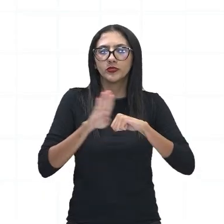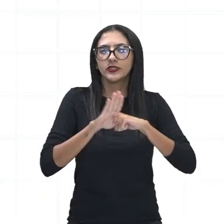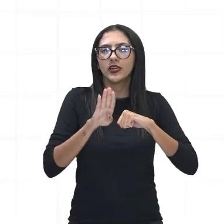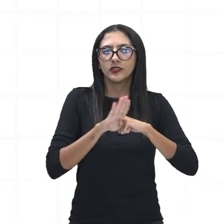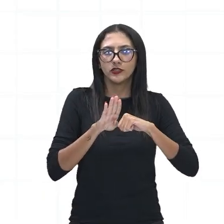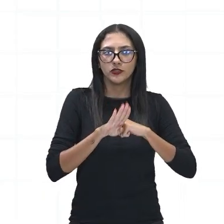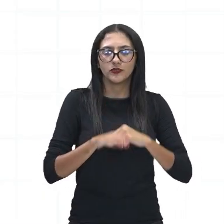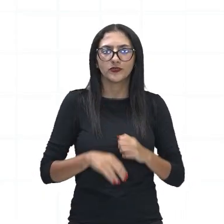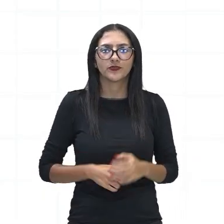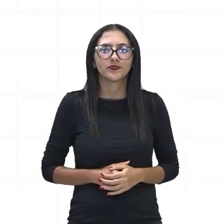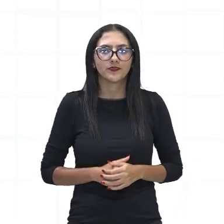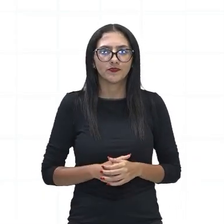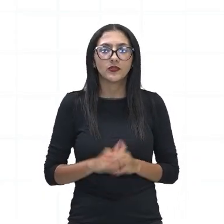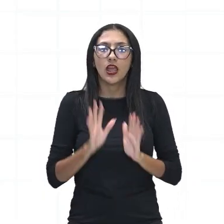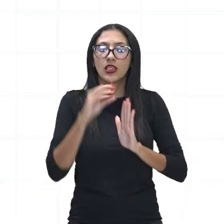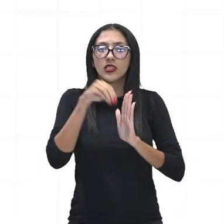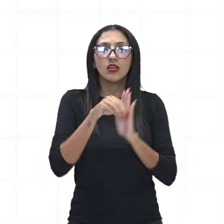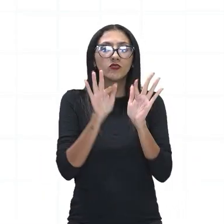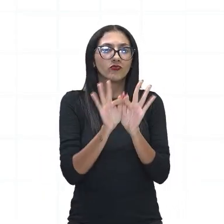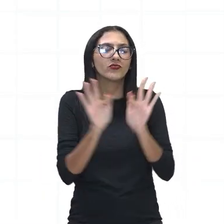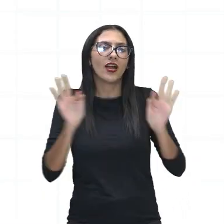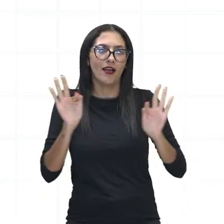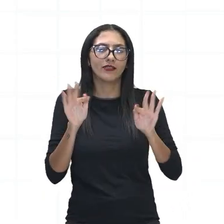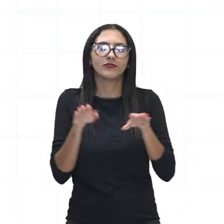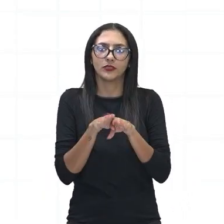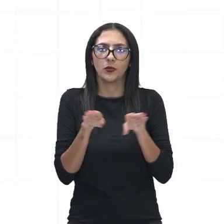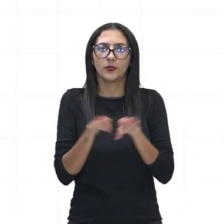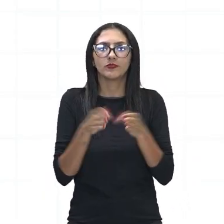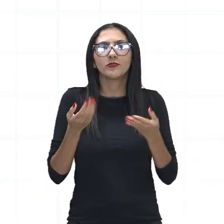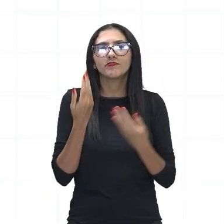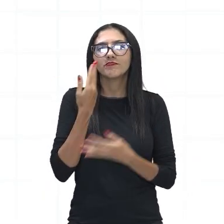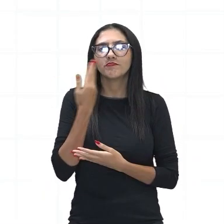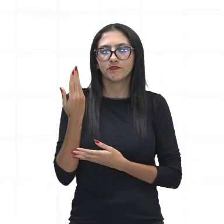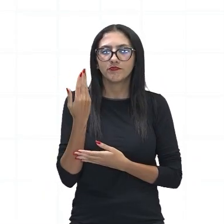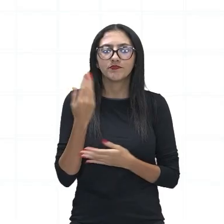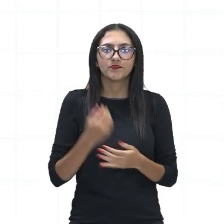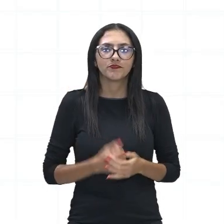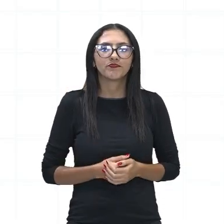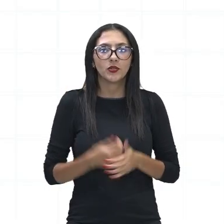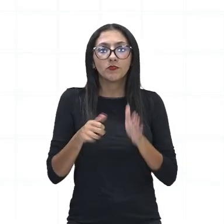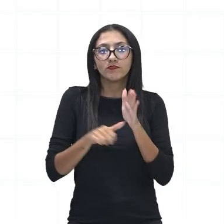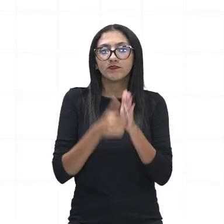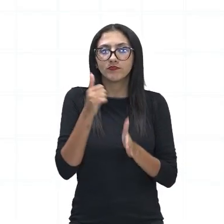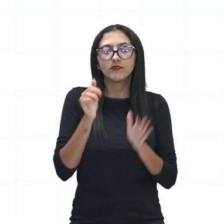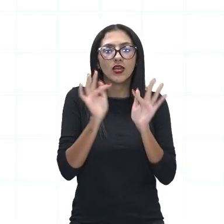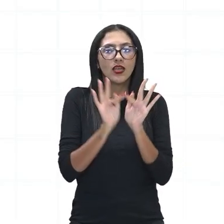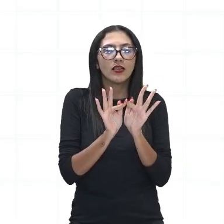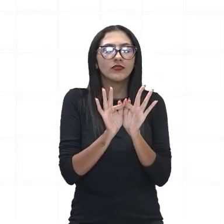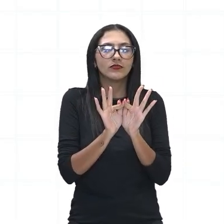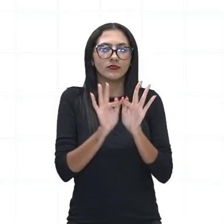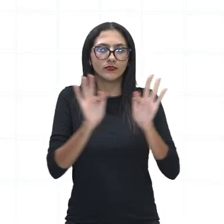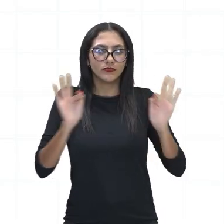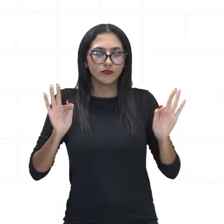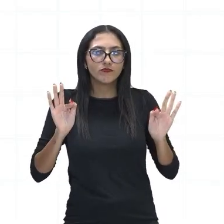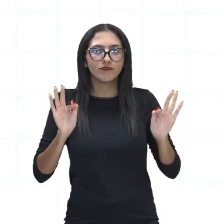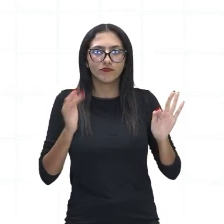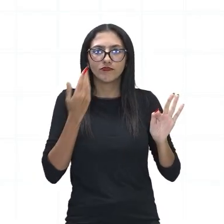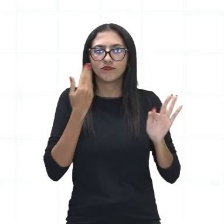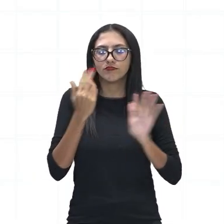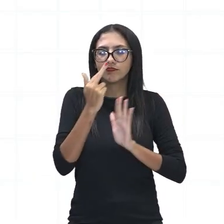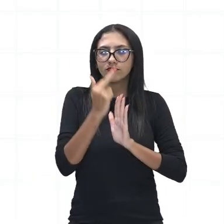e nas frases também, né? Acompanha aqui comigo, então. Então, nós temos aqui the hikers